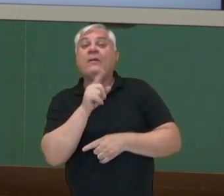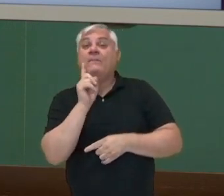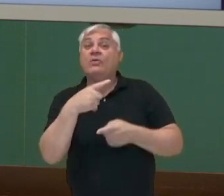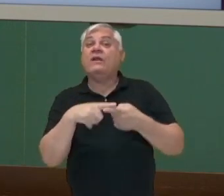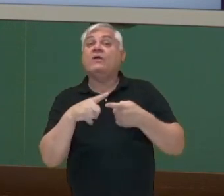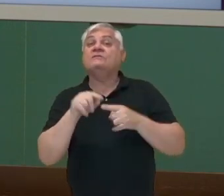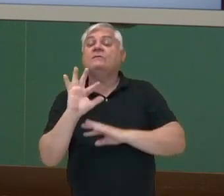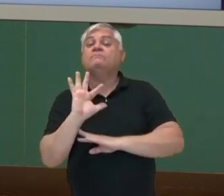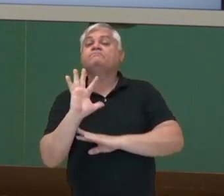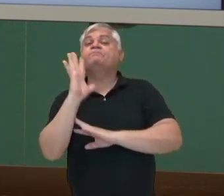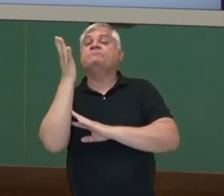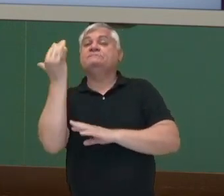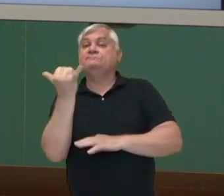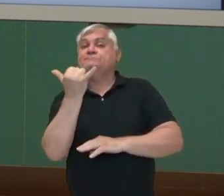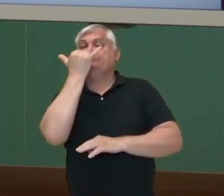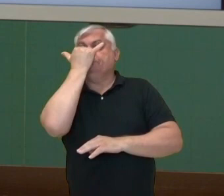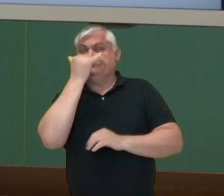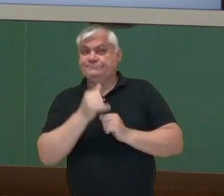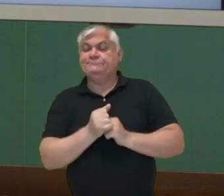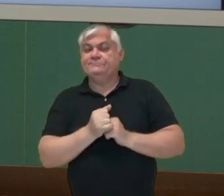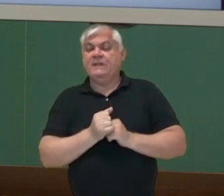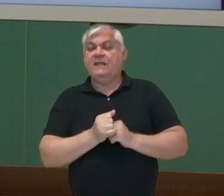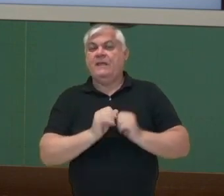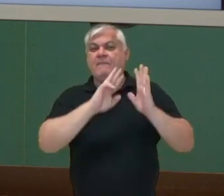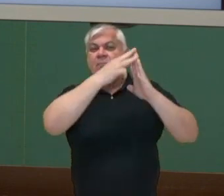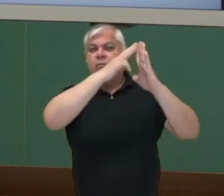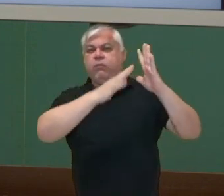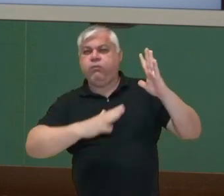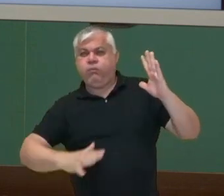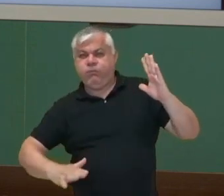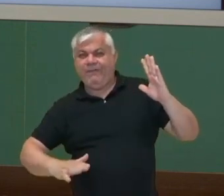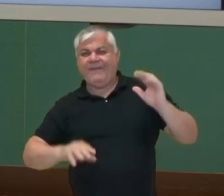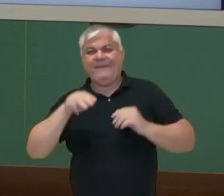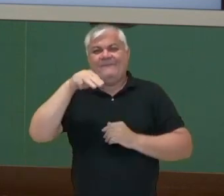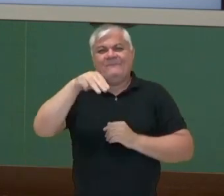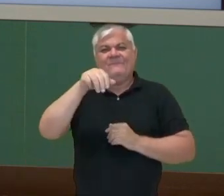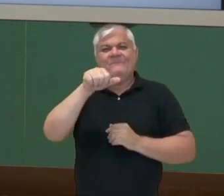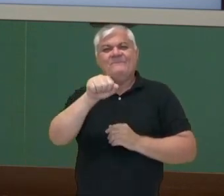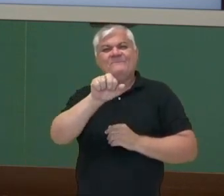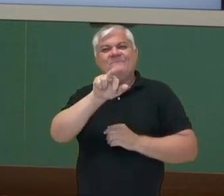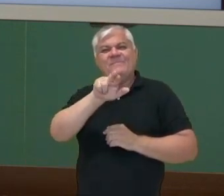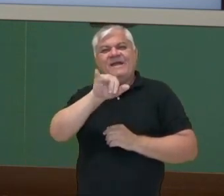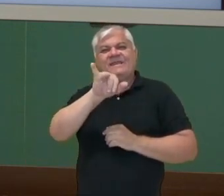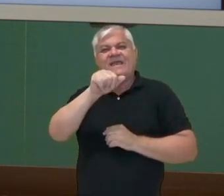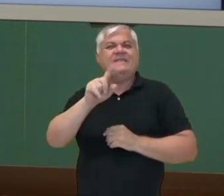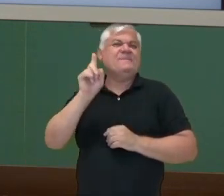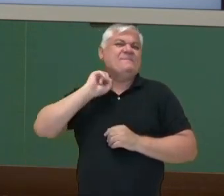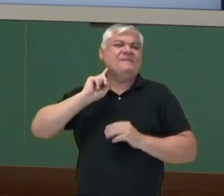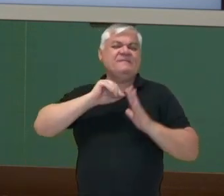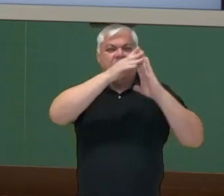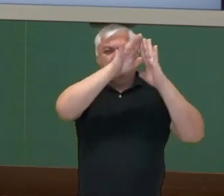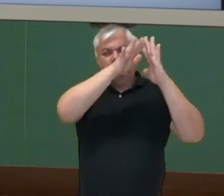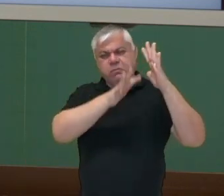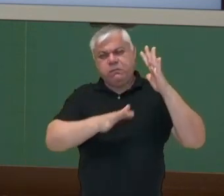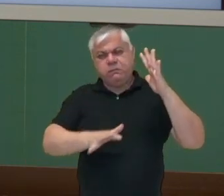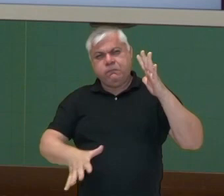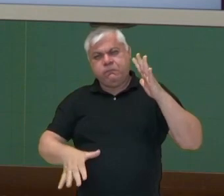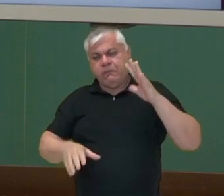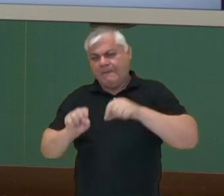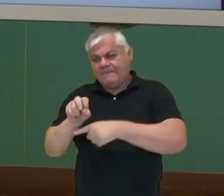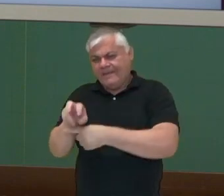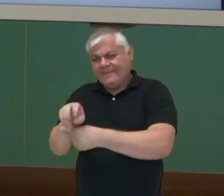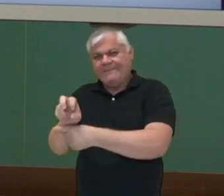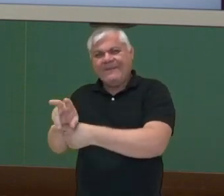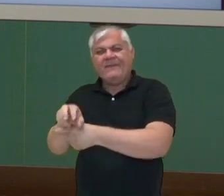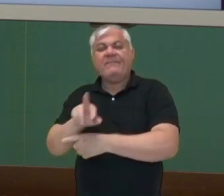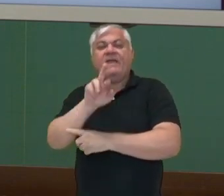um acidente em Mariana de rompimento de barragem que acabou atingindo o Rio Doce, poluindo e contaminando esse rio,